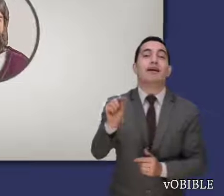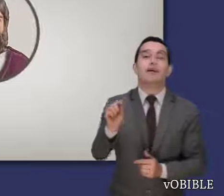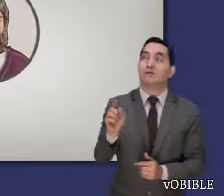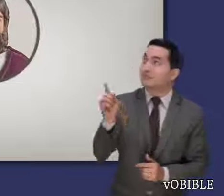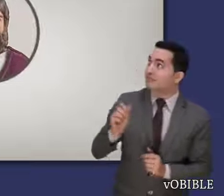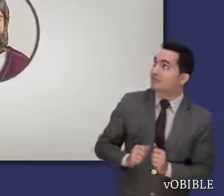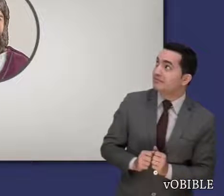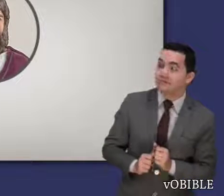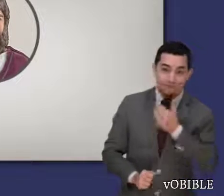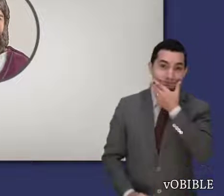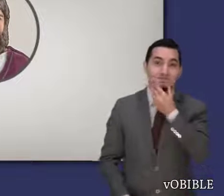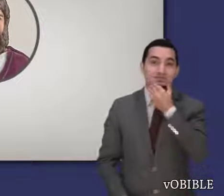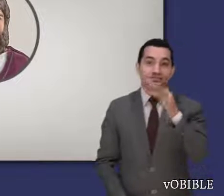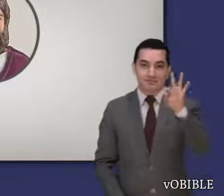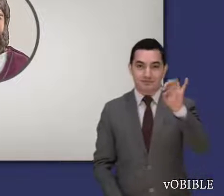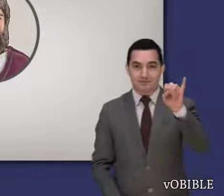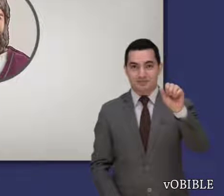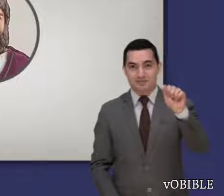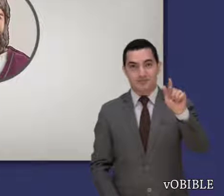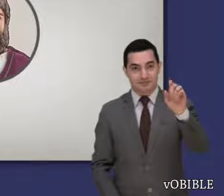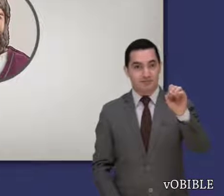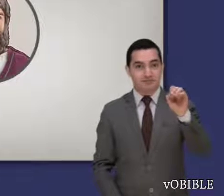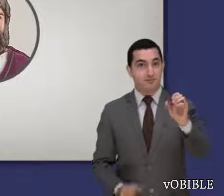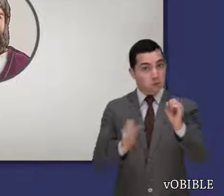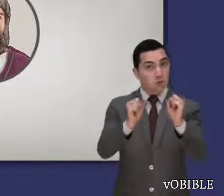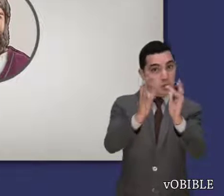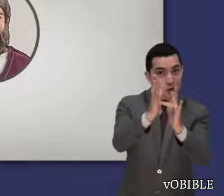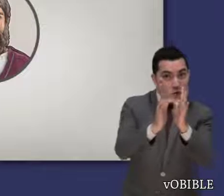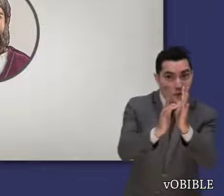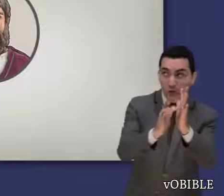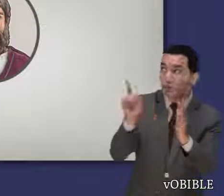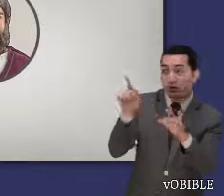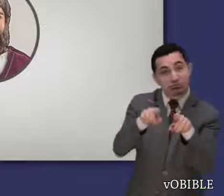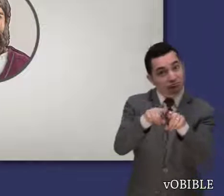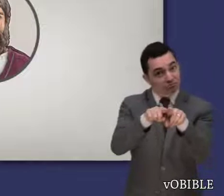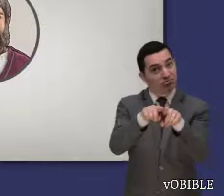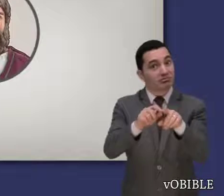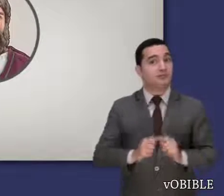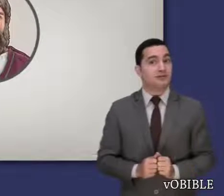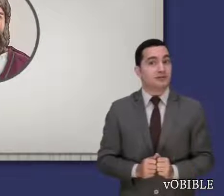Existem bons motivos para acreditar que o Tiago que escreveu essa carta foi o meio-irmão de Jesus.